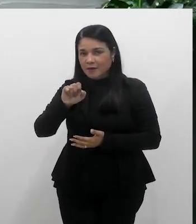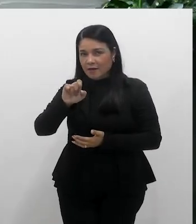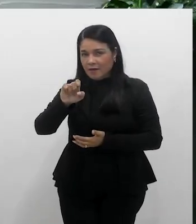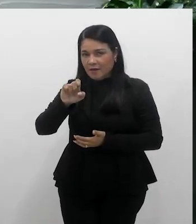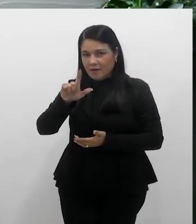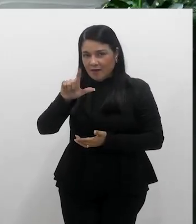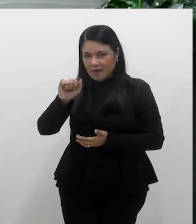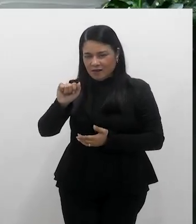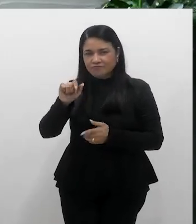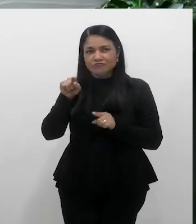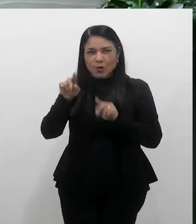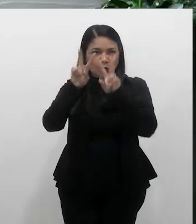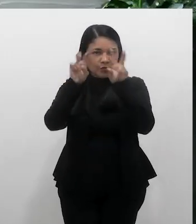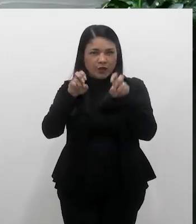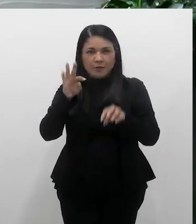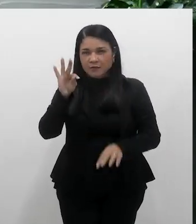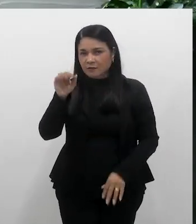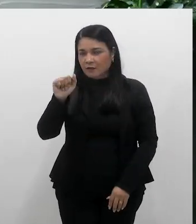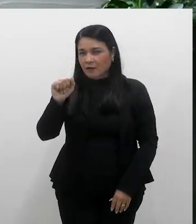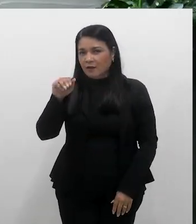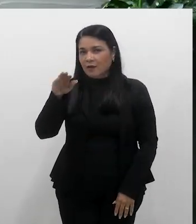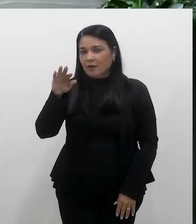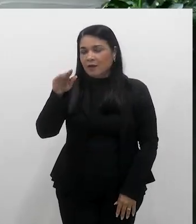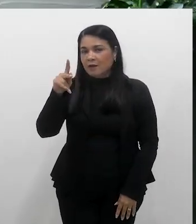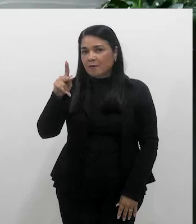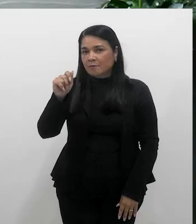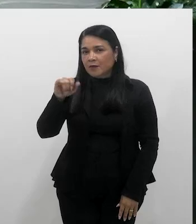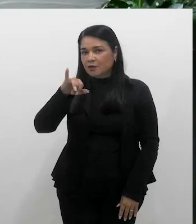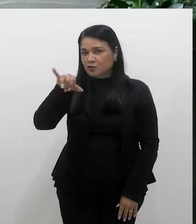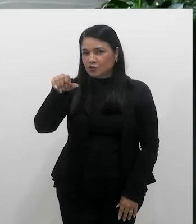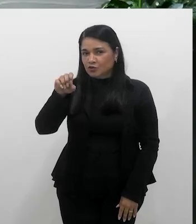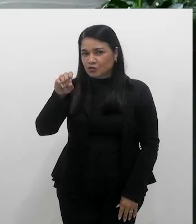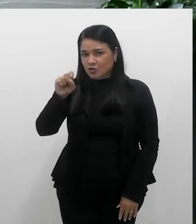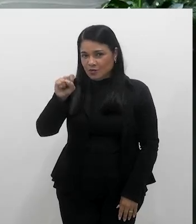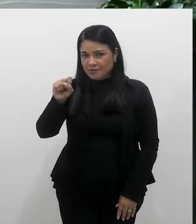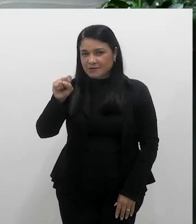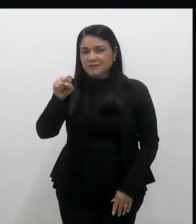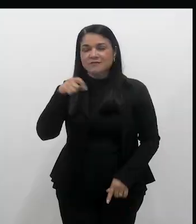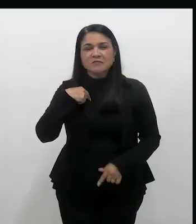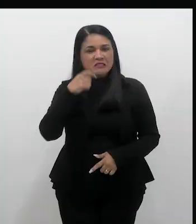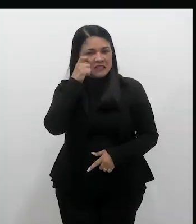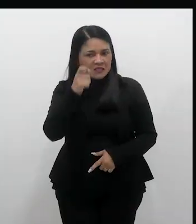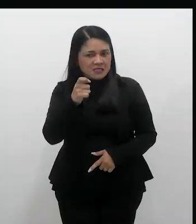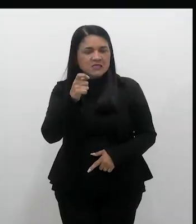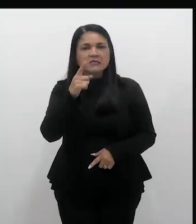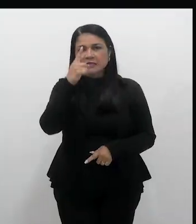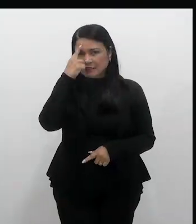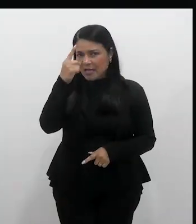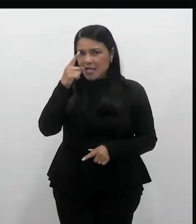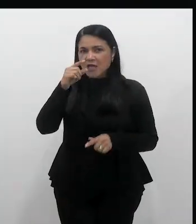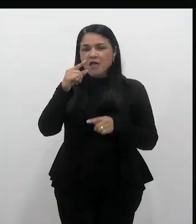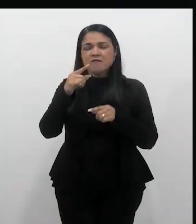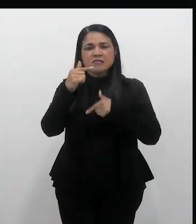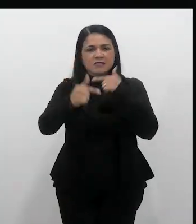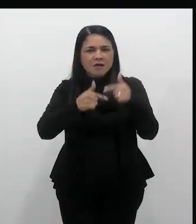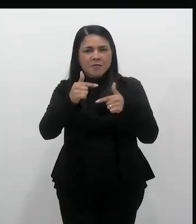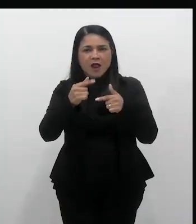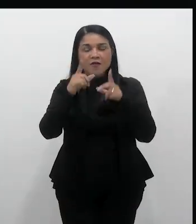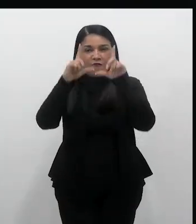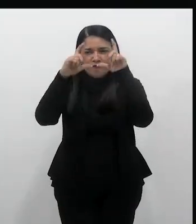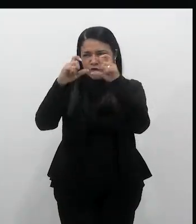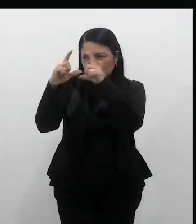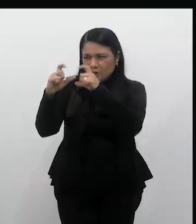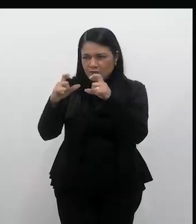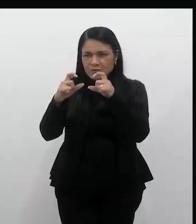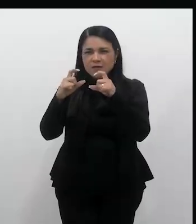da Cunha, com o Tapajós, não é isso? Exatamente. Que eu achei muito interessante a ideia, que ela trabalha com a questão da fotografia,